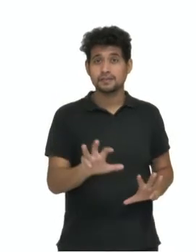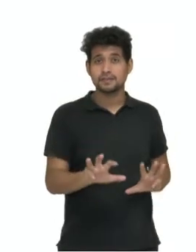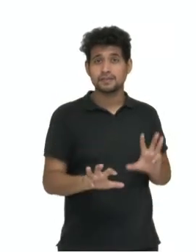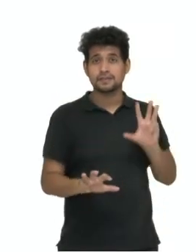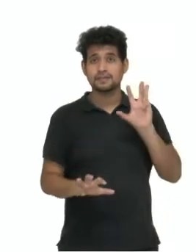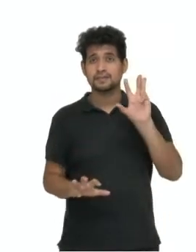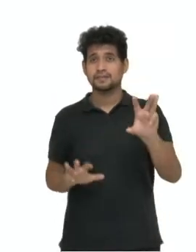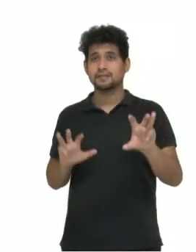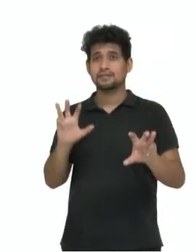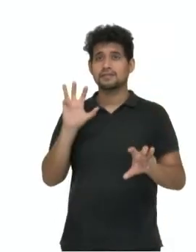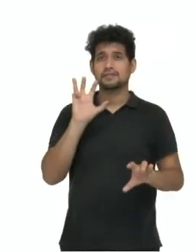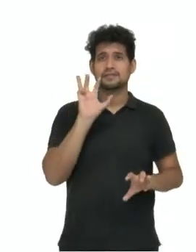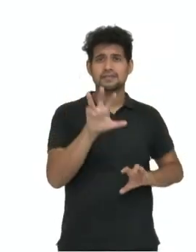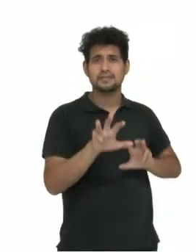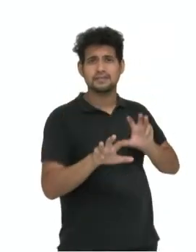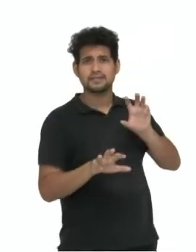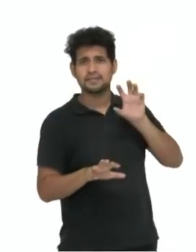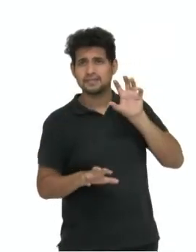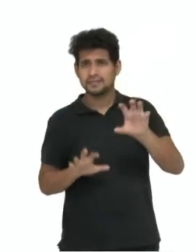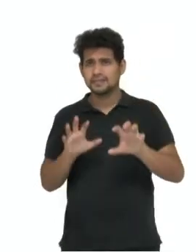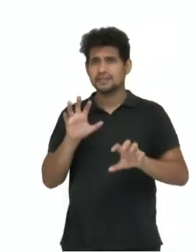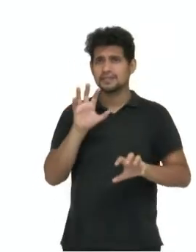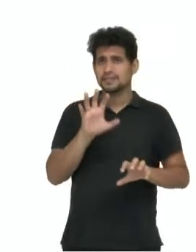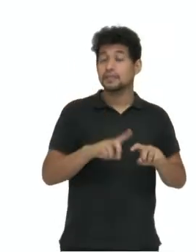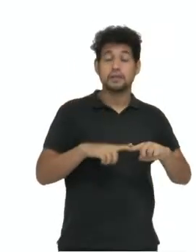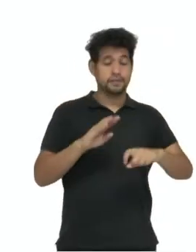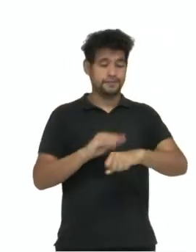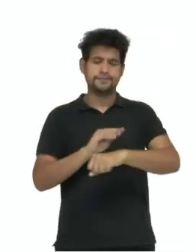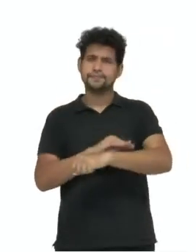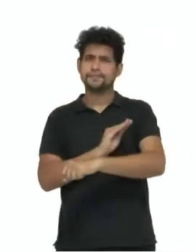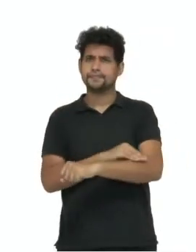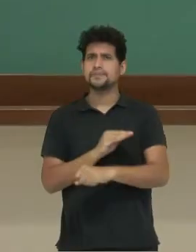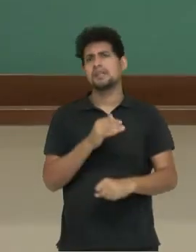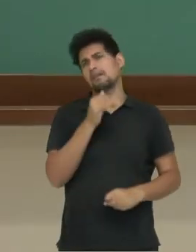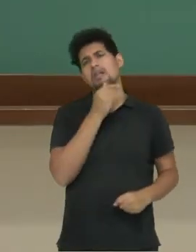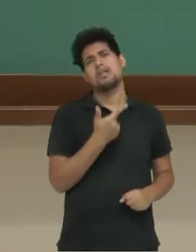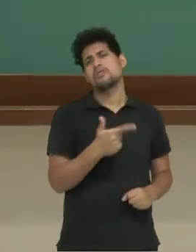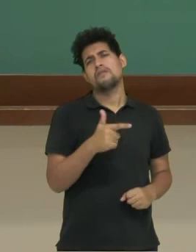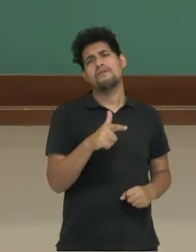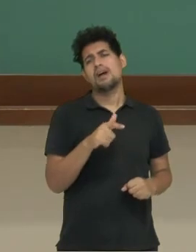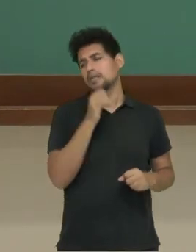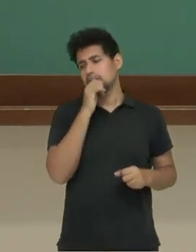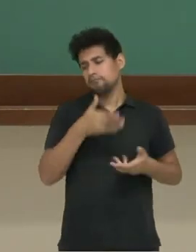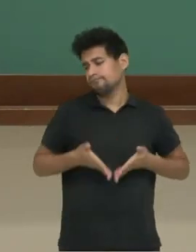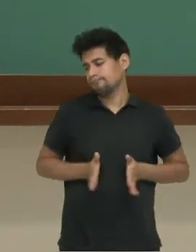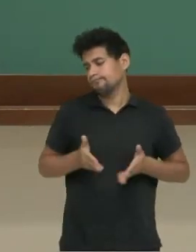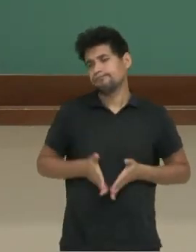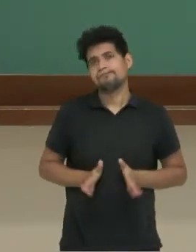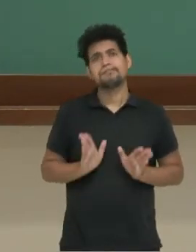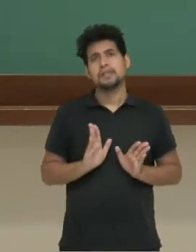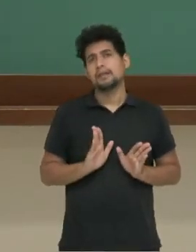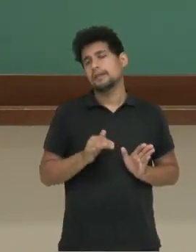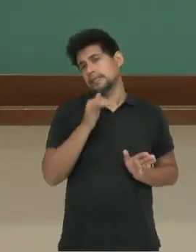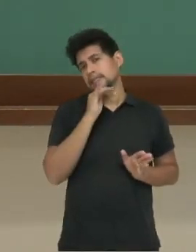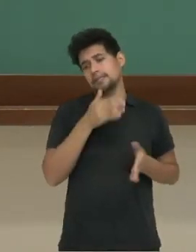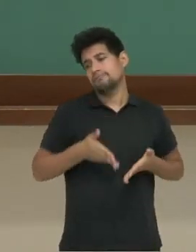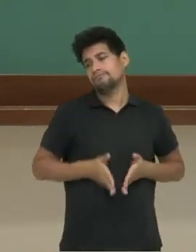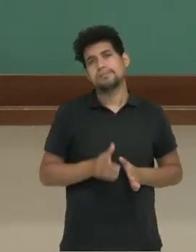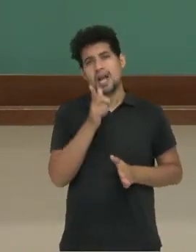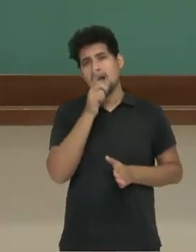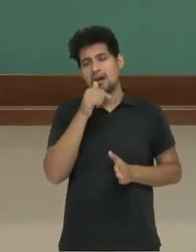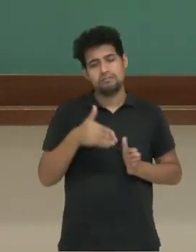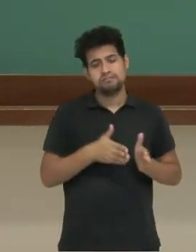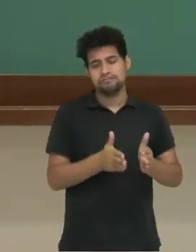nas superfícies. Tanto é que as pererecas, elas não vão se reproduzir, por exemplo, geralmente, né, em rios,